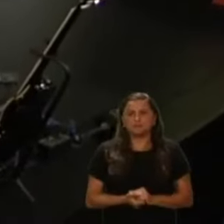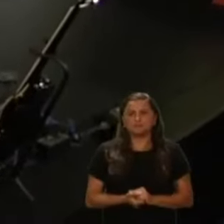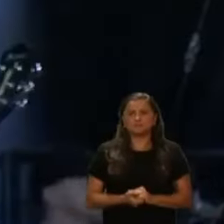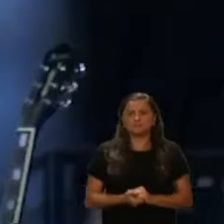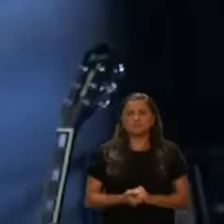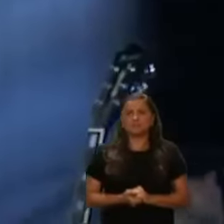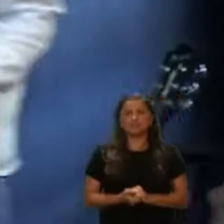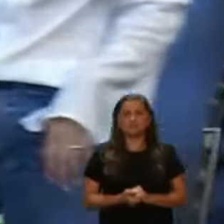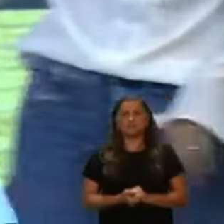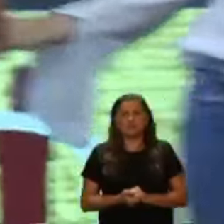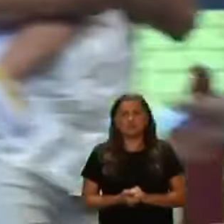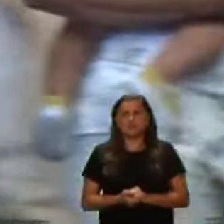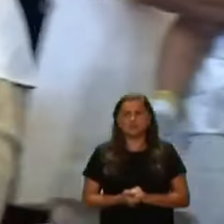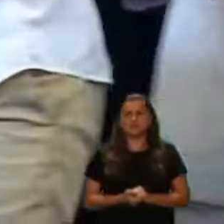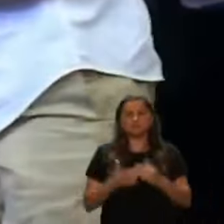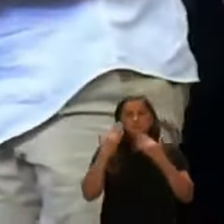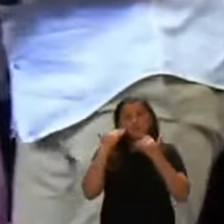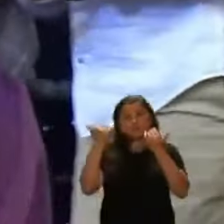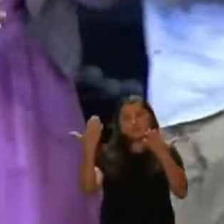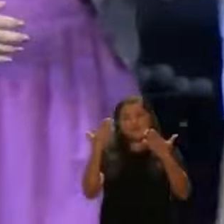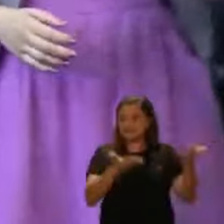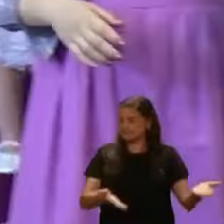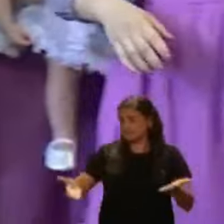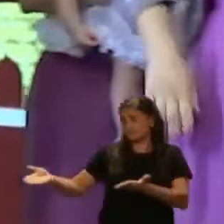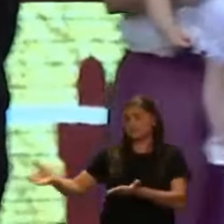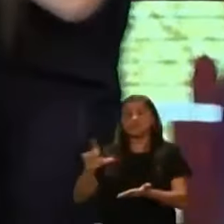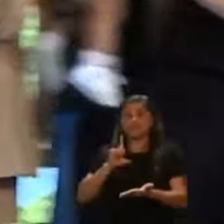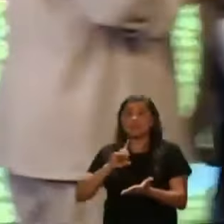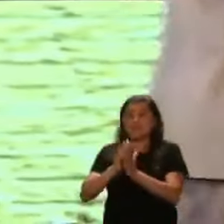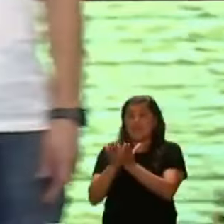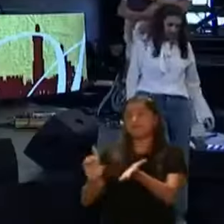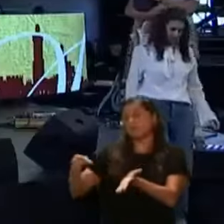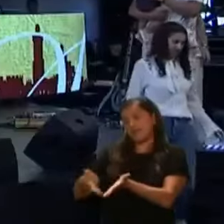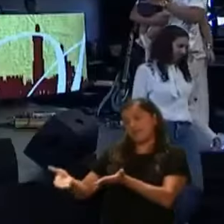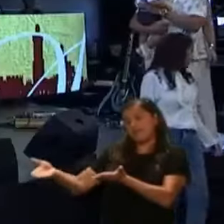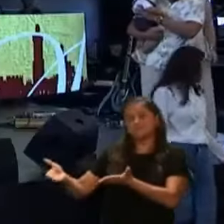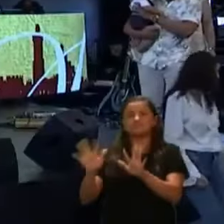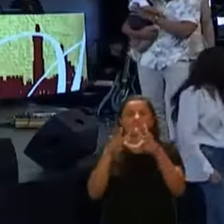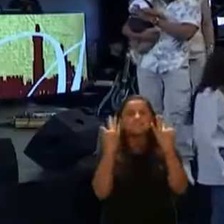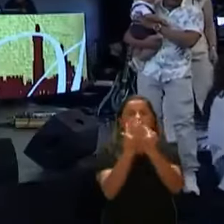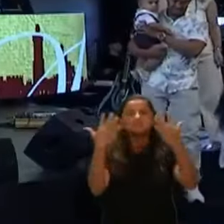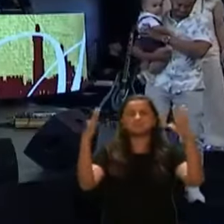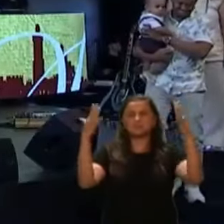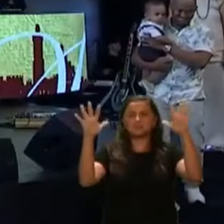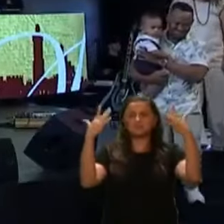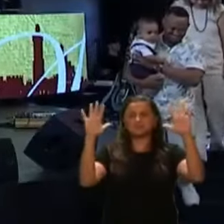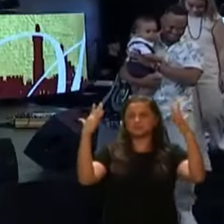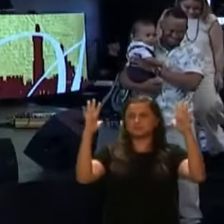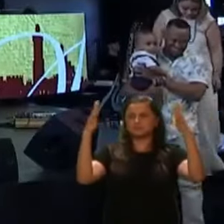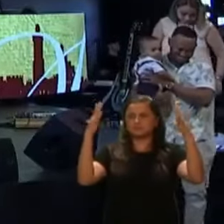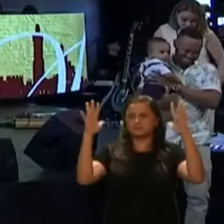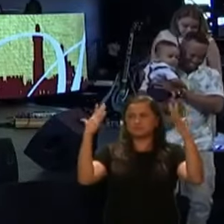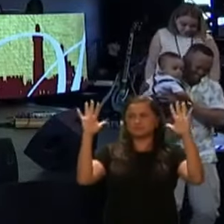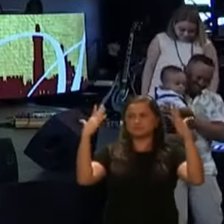Obrigado, gente. Aqui embaixo você vai pegar a Bíblia, o certificado deles. Eu queria que a igreja aplaudisse essas famílias. Muito